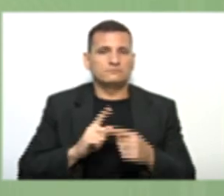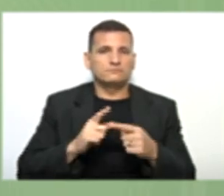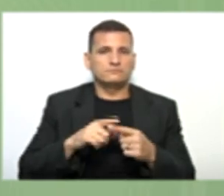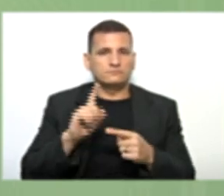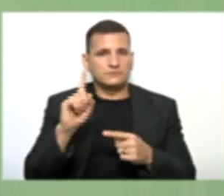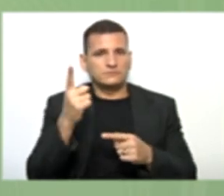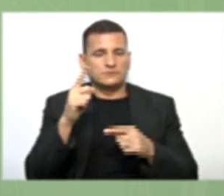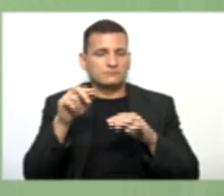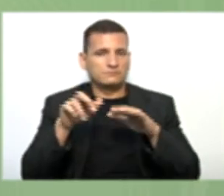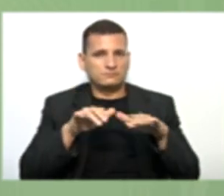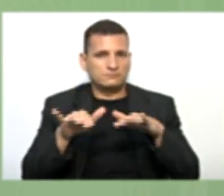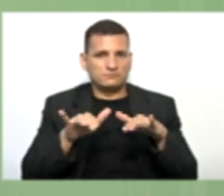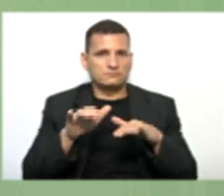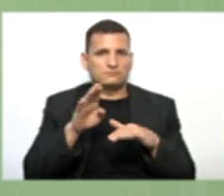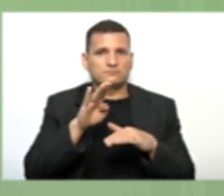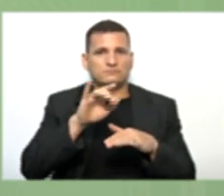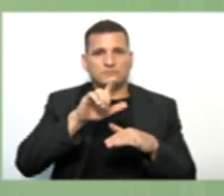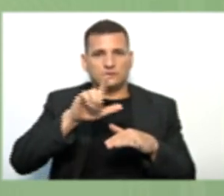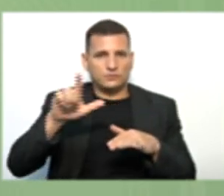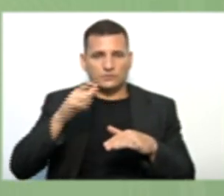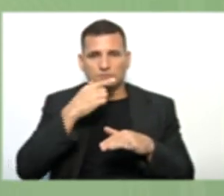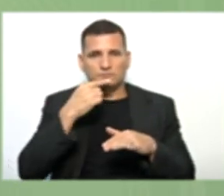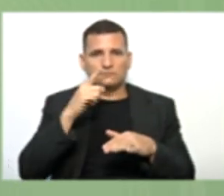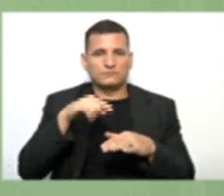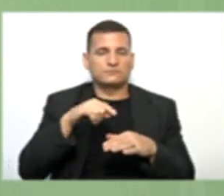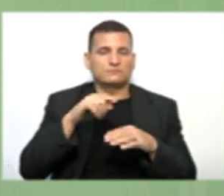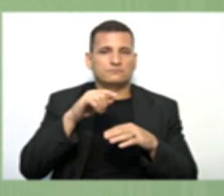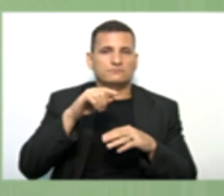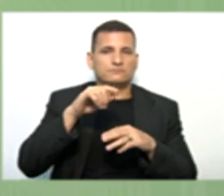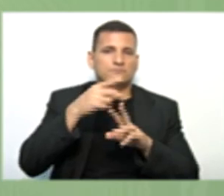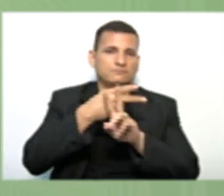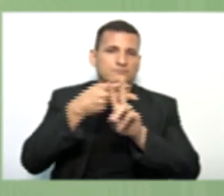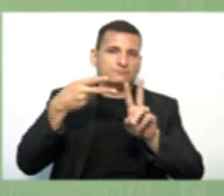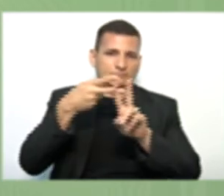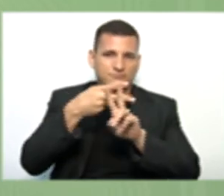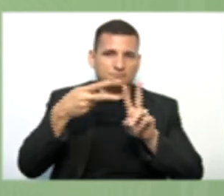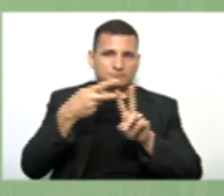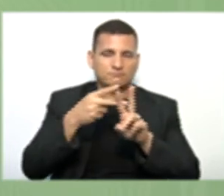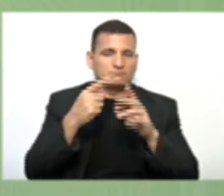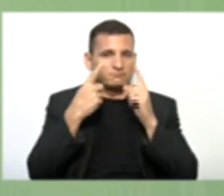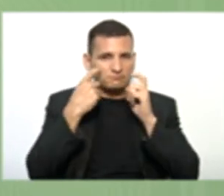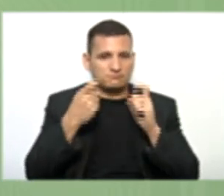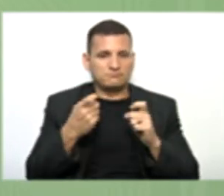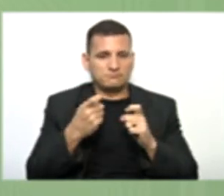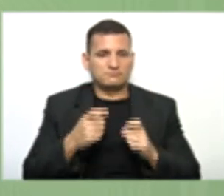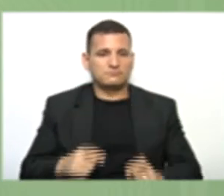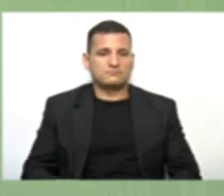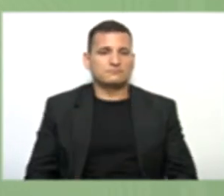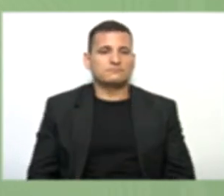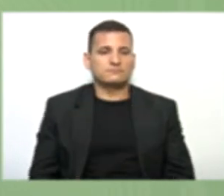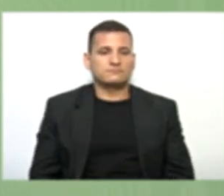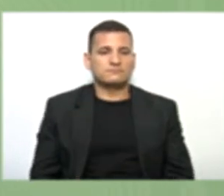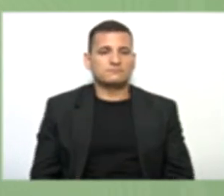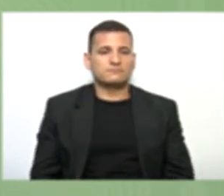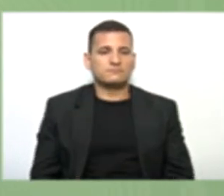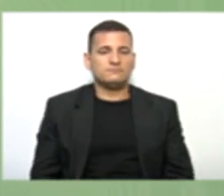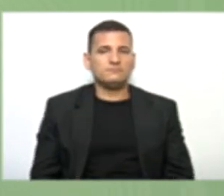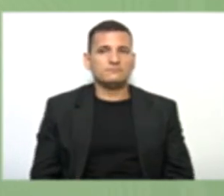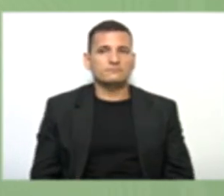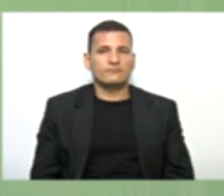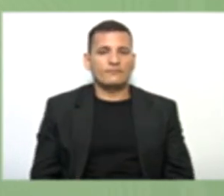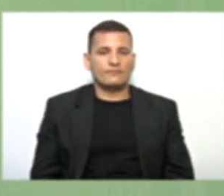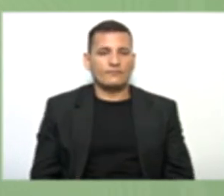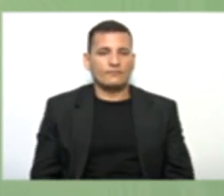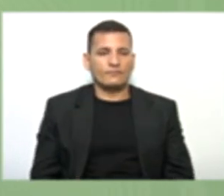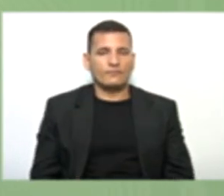primeira programação que o Bill Gates fez numa entrevista que eu vi, que foi um jogo da velha que ele fez e tal. Foi bem interessante essa entrevista que eu vi com ele. Então, eu